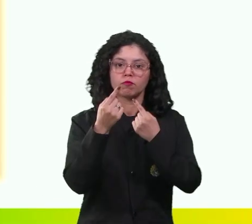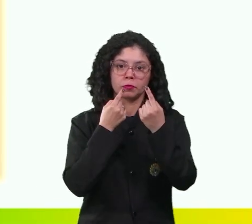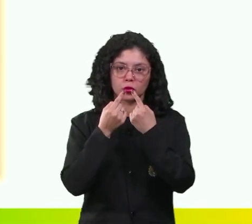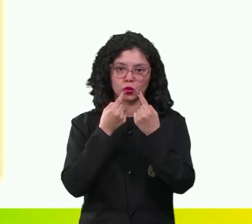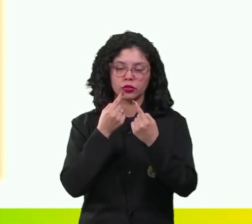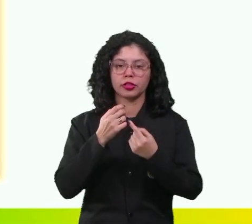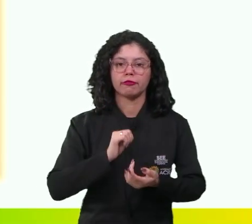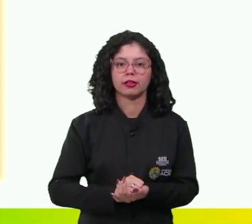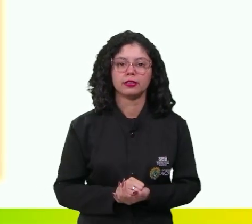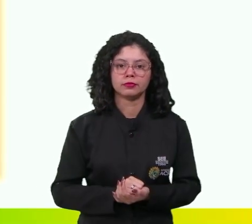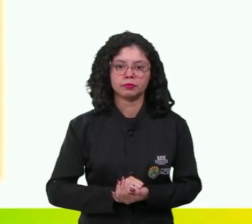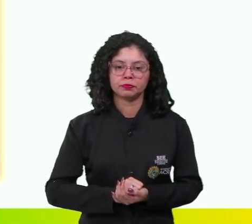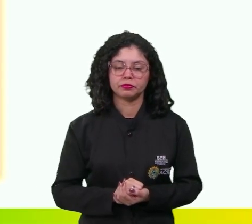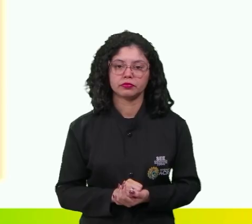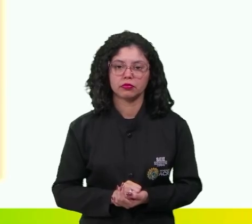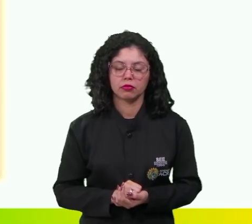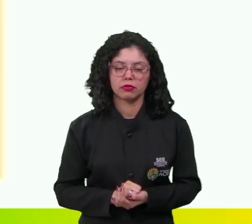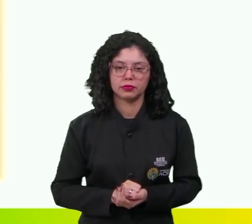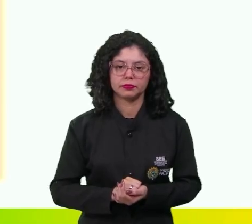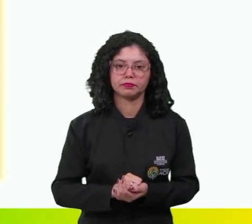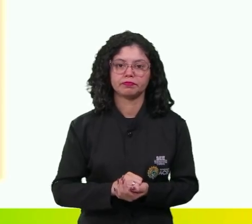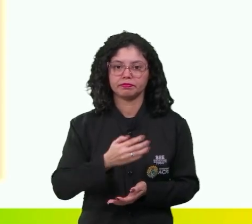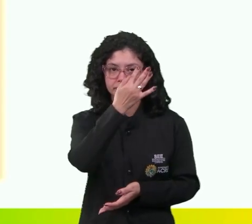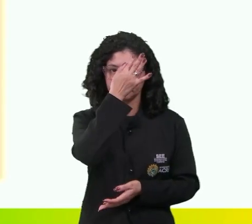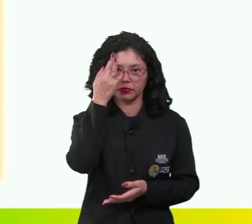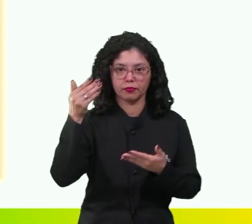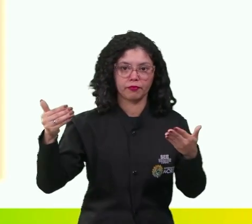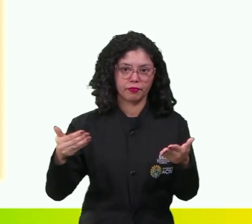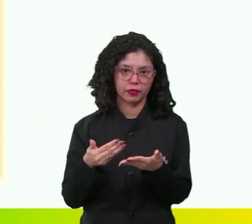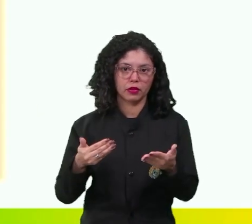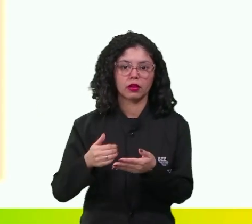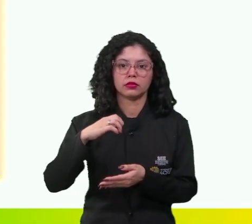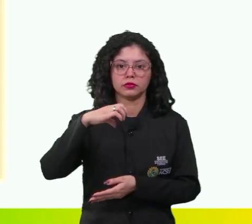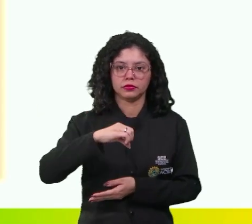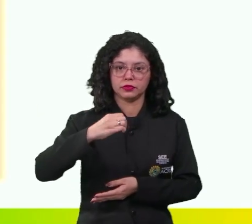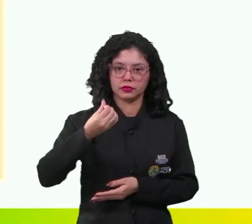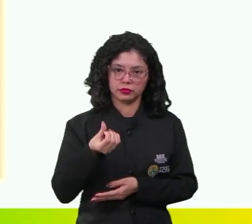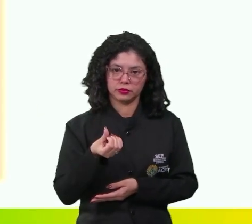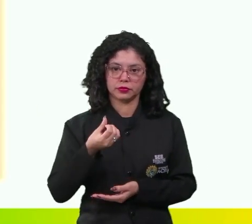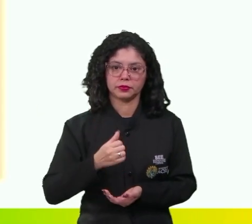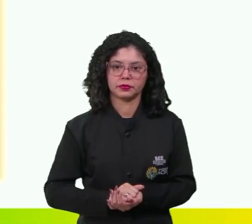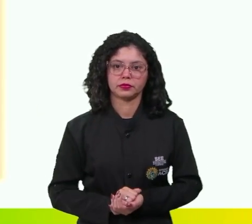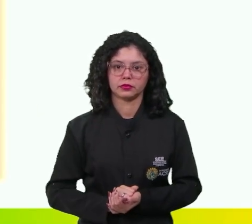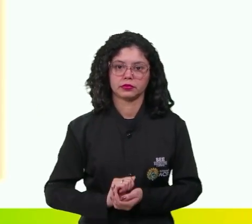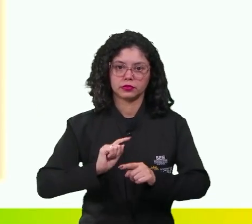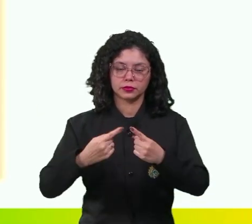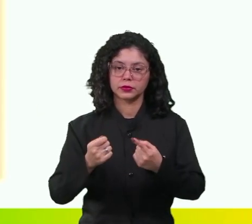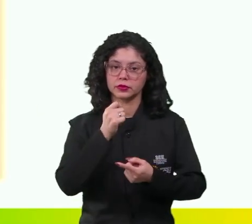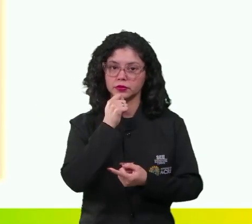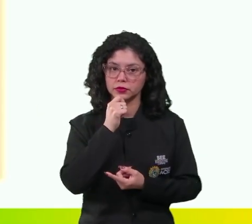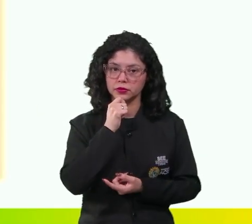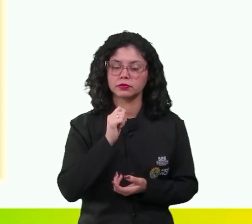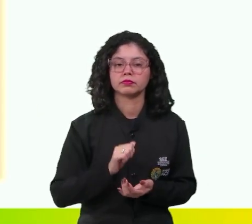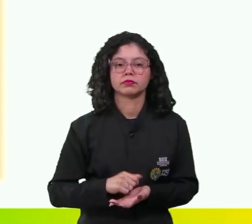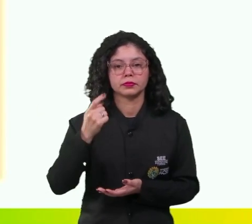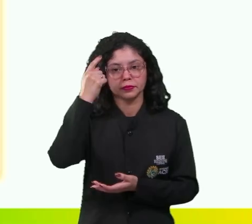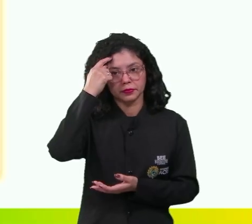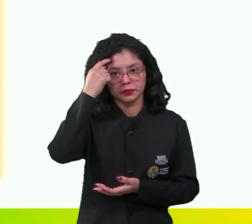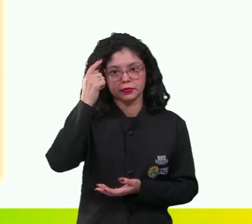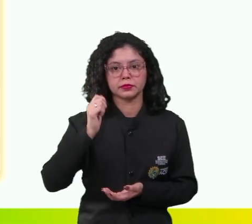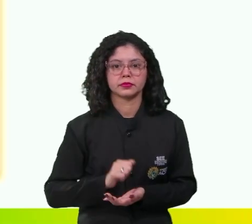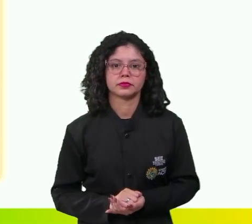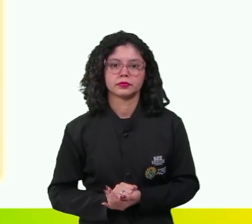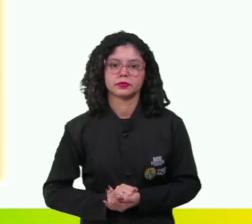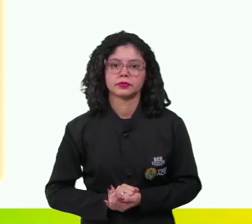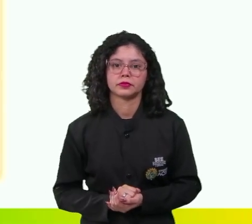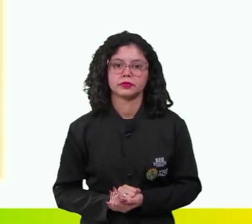discursiva. Então, esse filósofo ele está agora com 96 anos, mas ainda com a lucidez